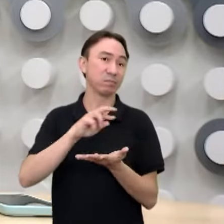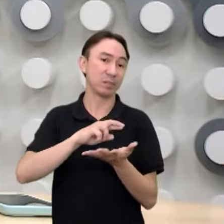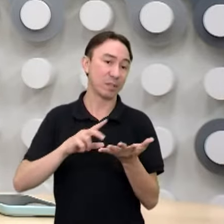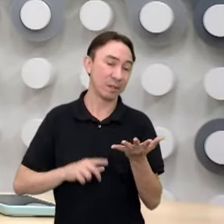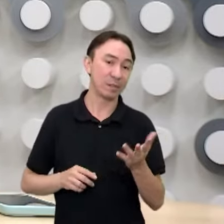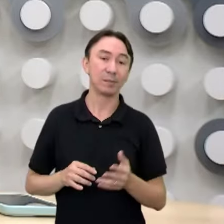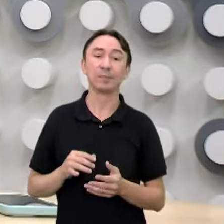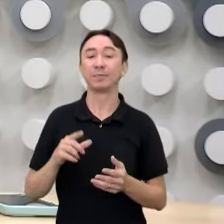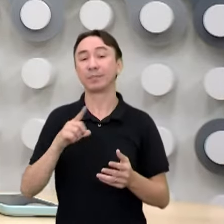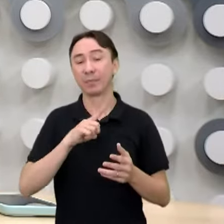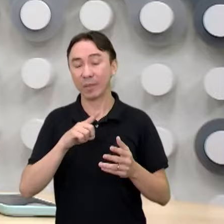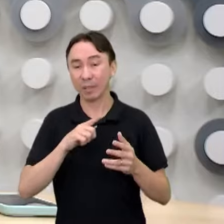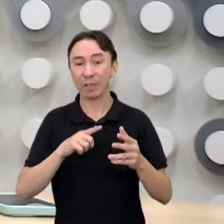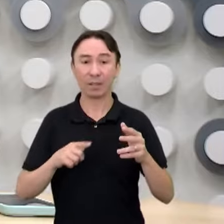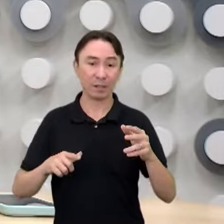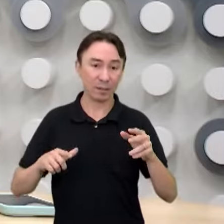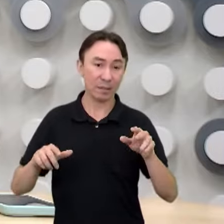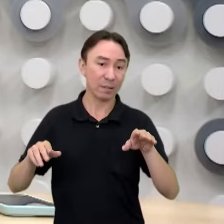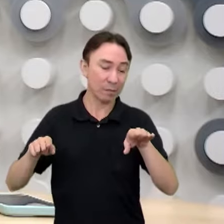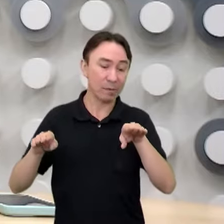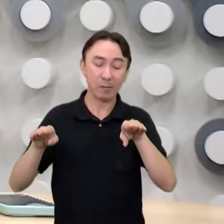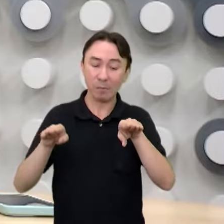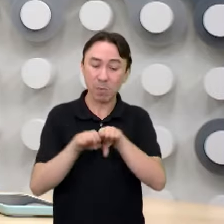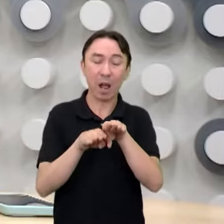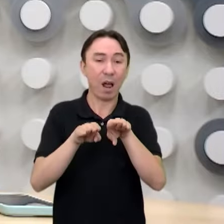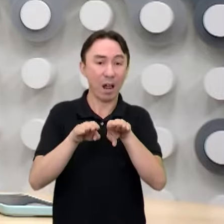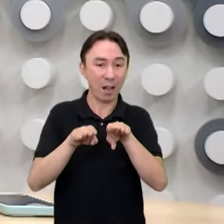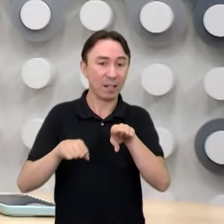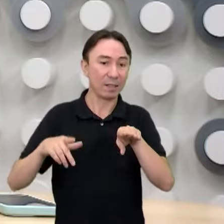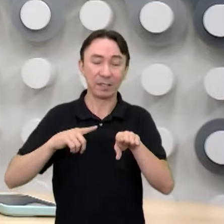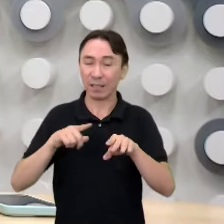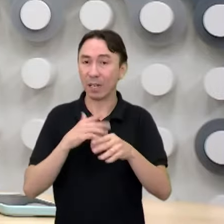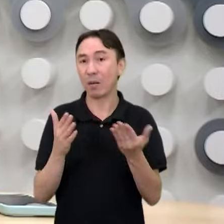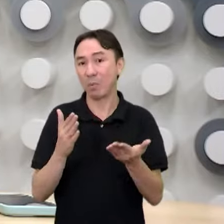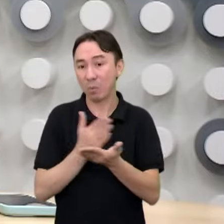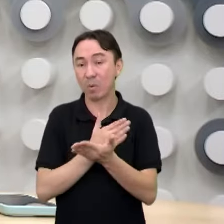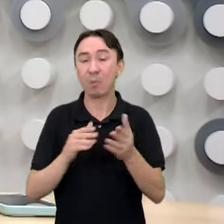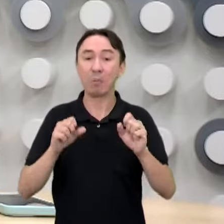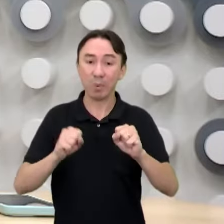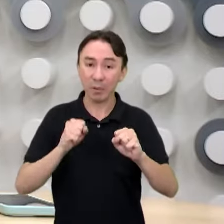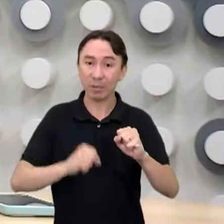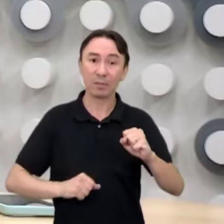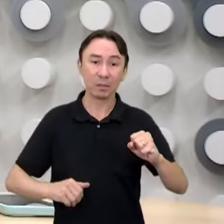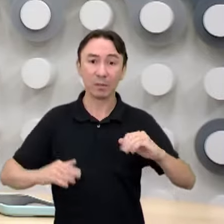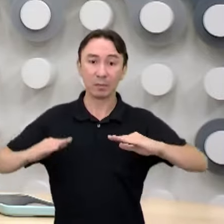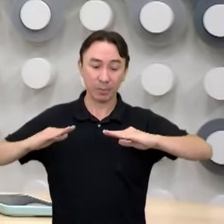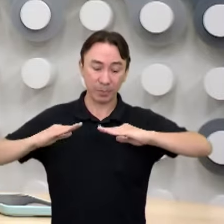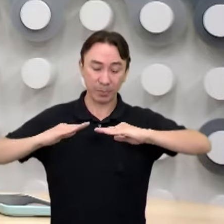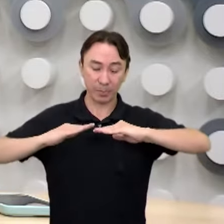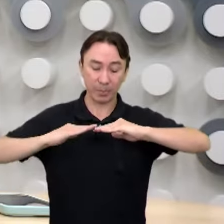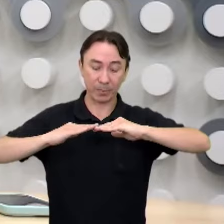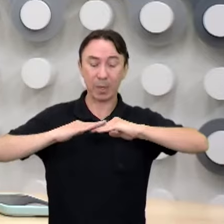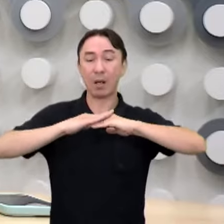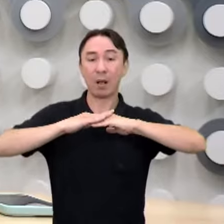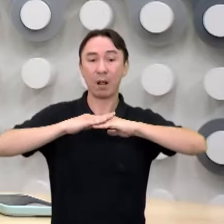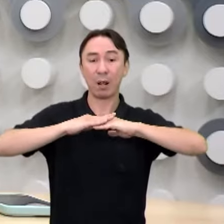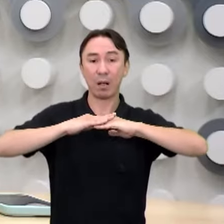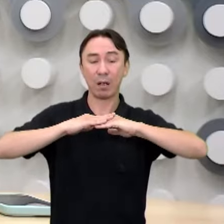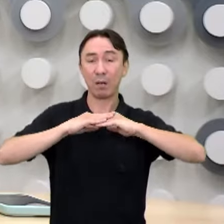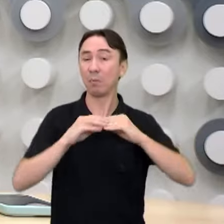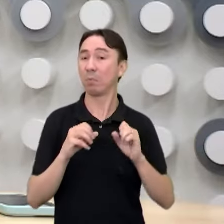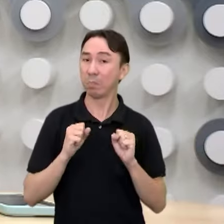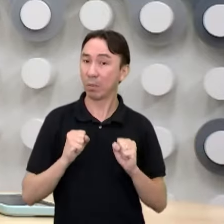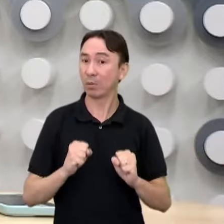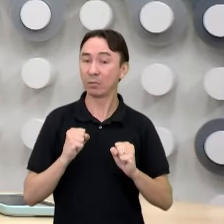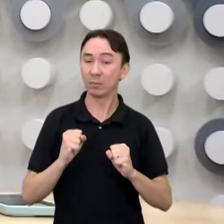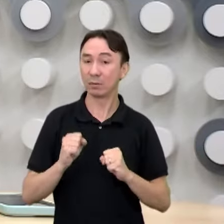esse movimento de subducção, a tendência é que uma placa fique acima da outra, né? E aí pode aparecer, por exemplo, o processo de orogênese,